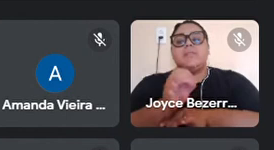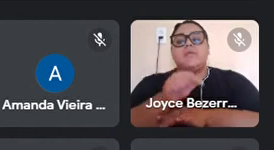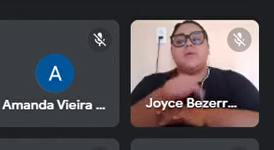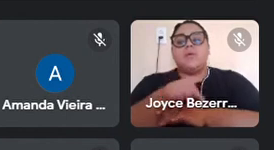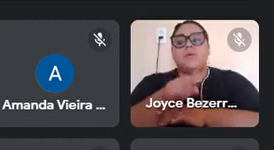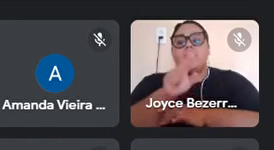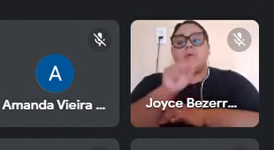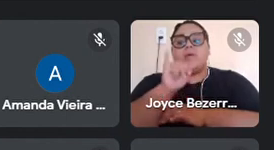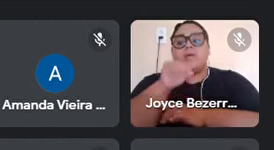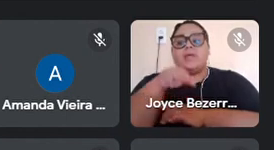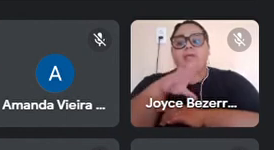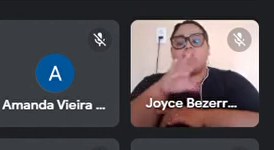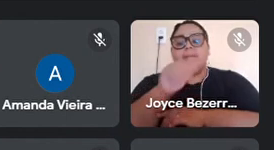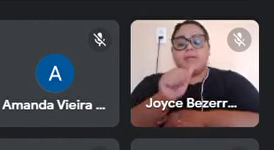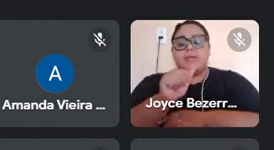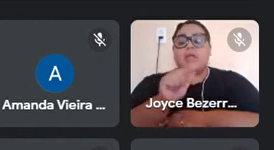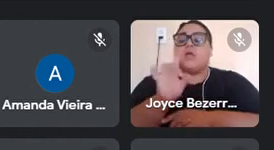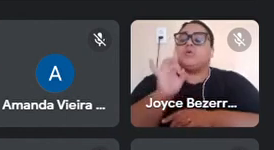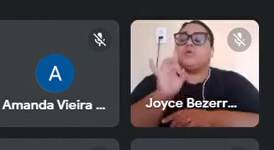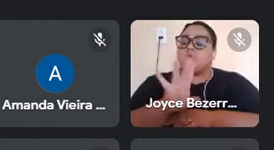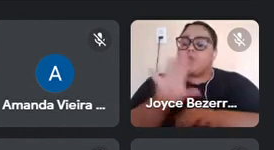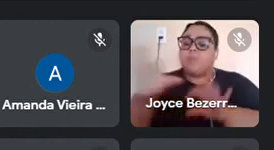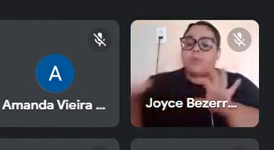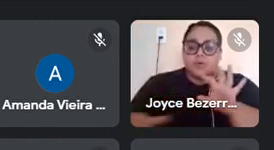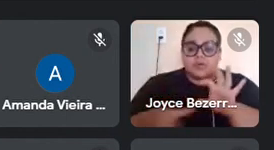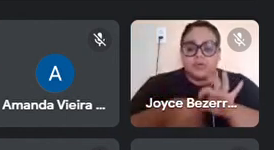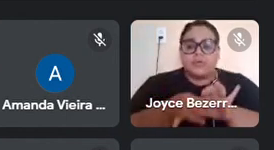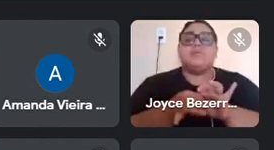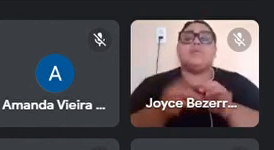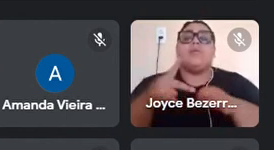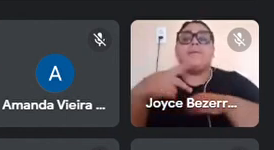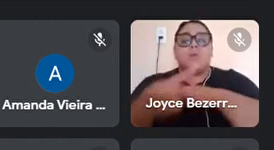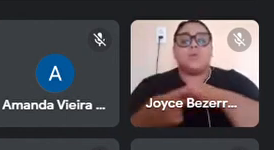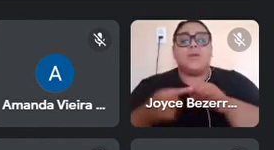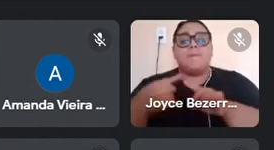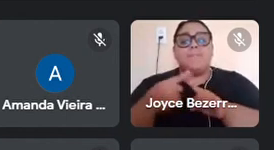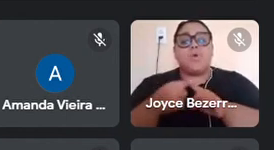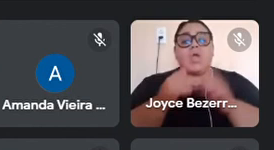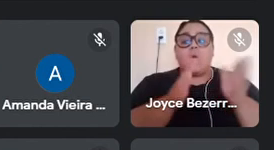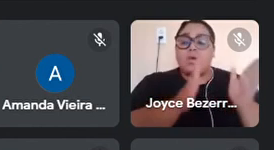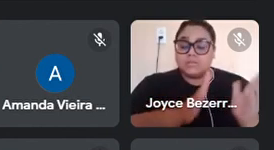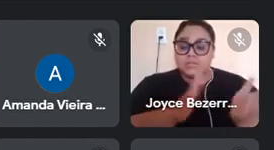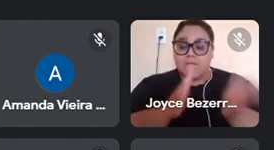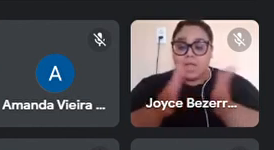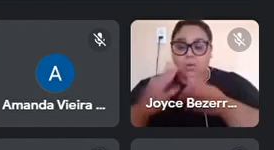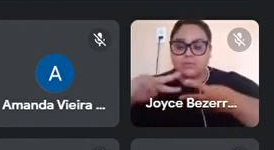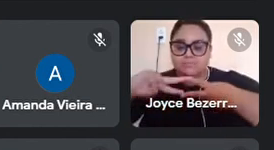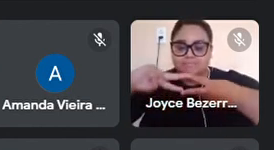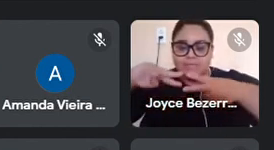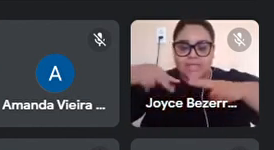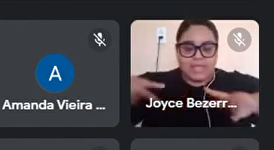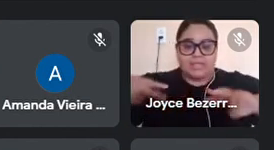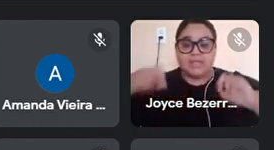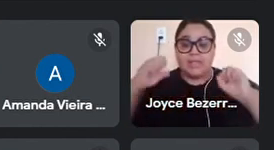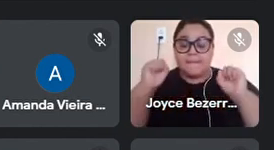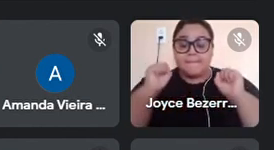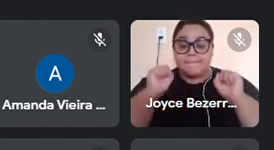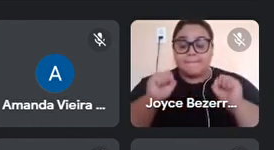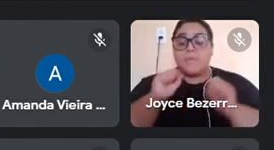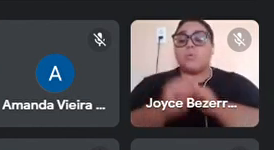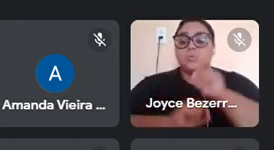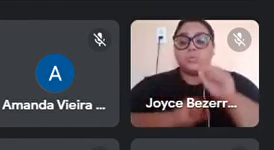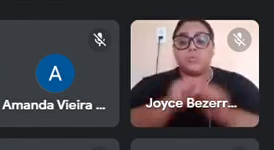a antígenos proteicos. Por quê, professora? Porque isso aqui é uma sequência de DNA que vai